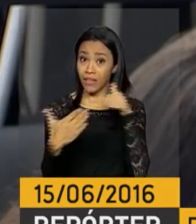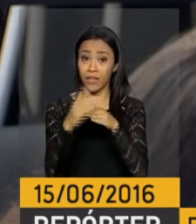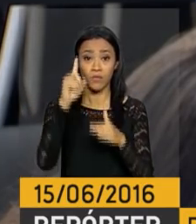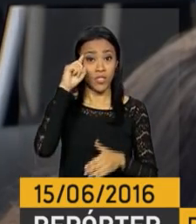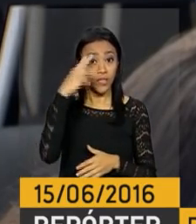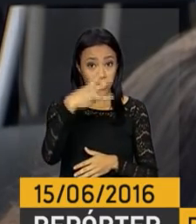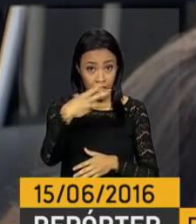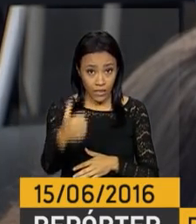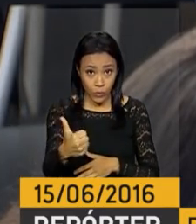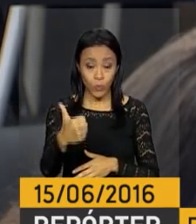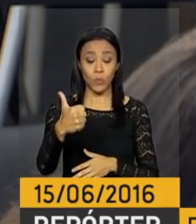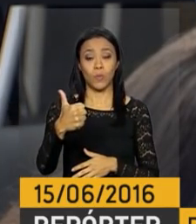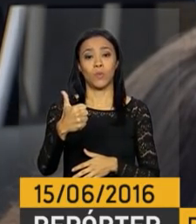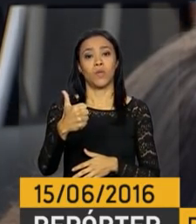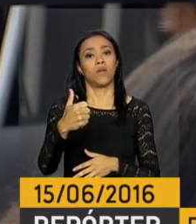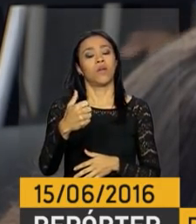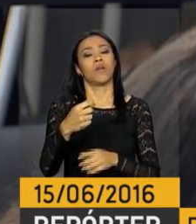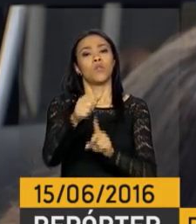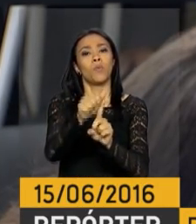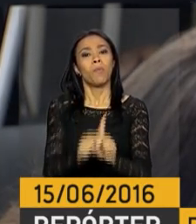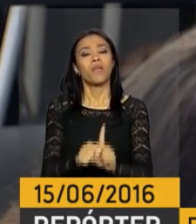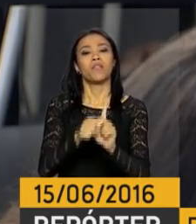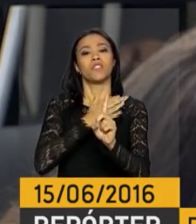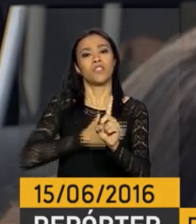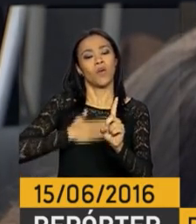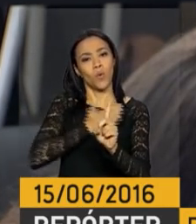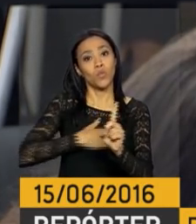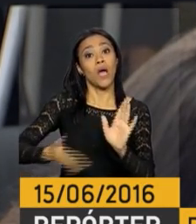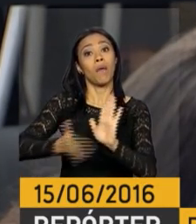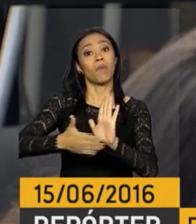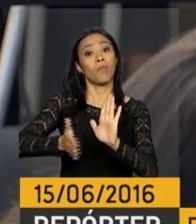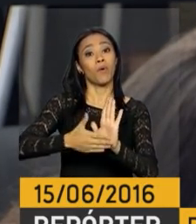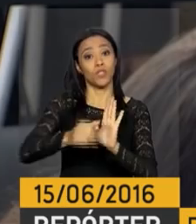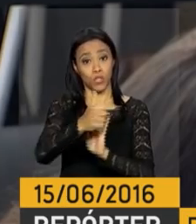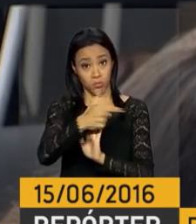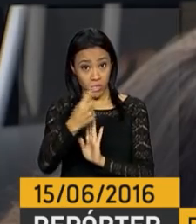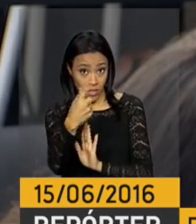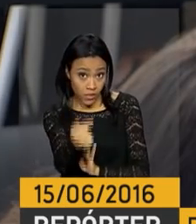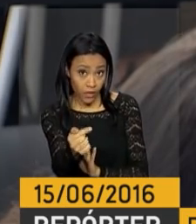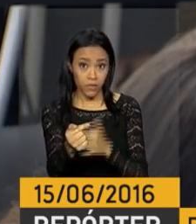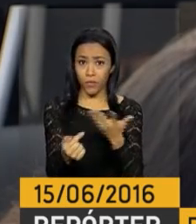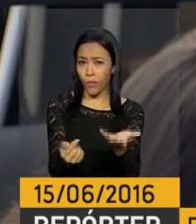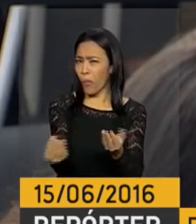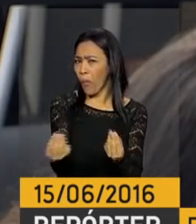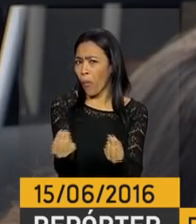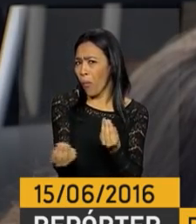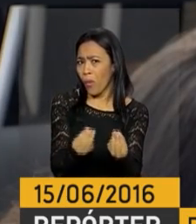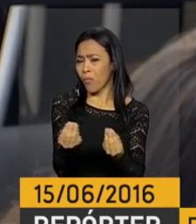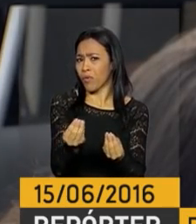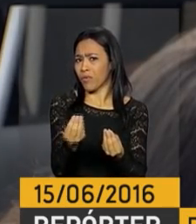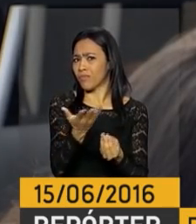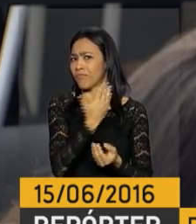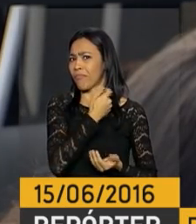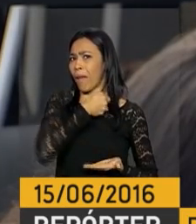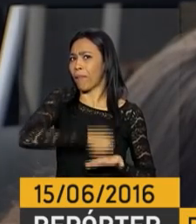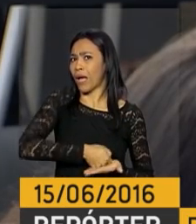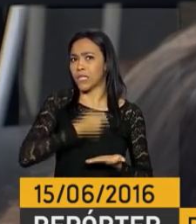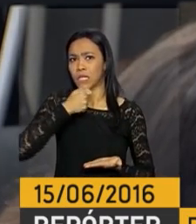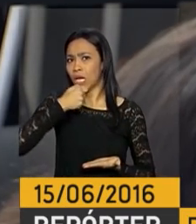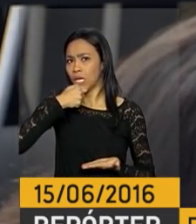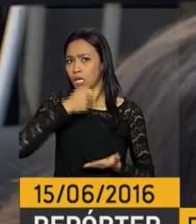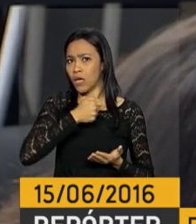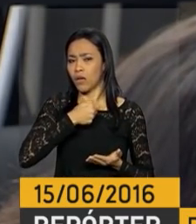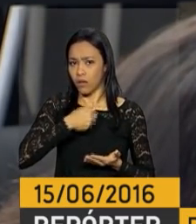ano, a proposta orçamentária, a proposta do orçamento de 2017. Então, como é que o senhor vai se basear numa despesa paga se o ano não acabou